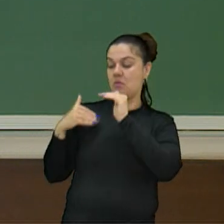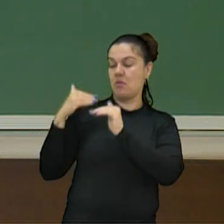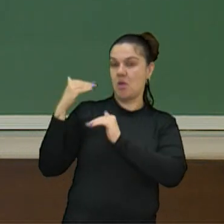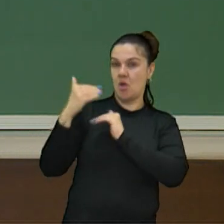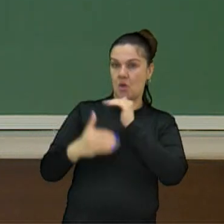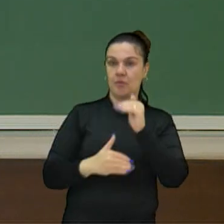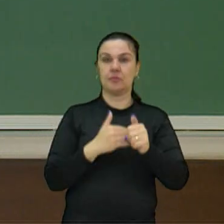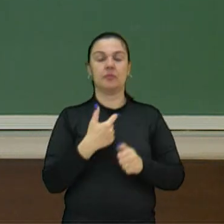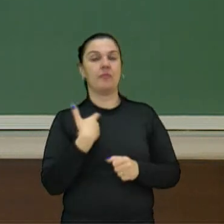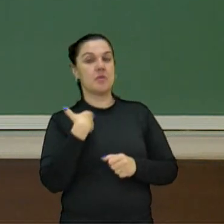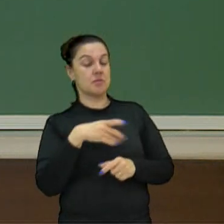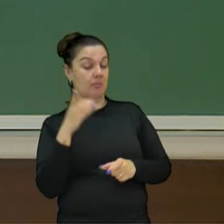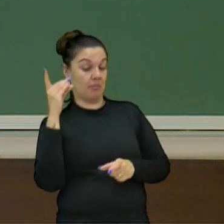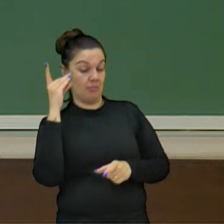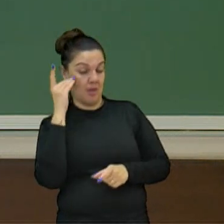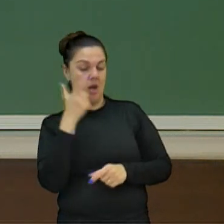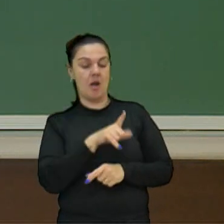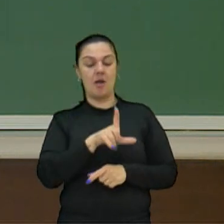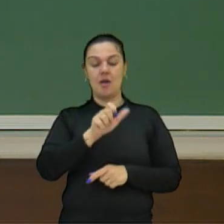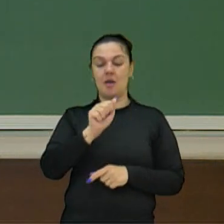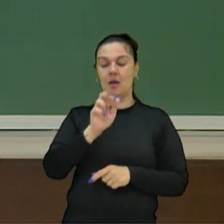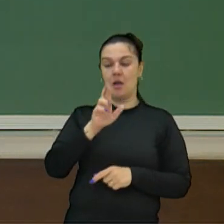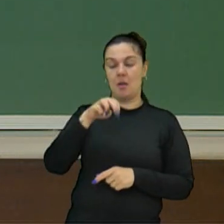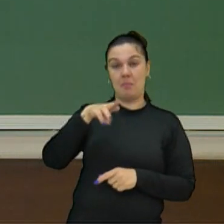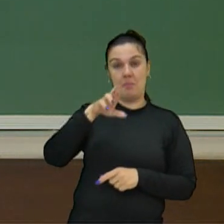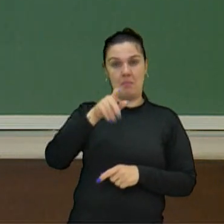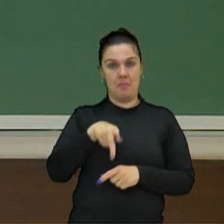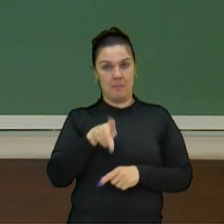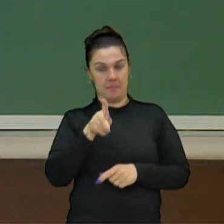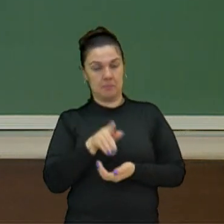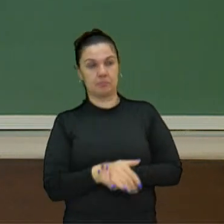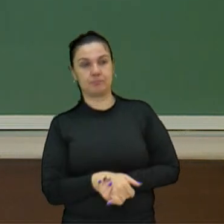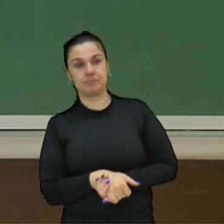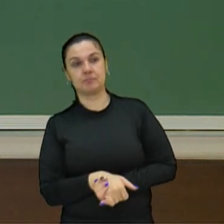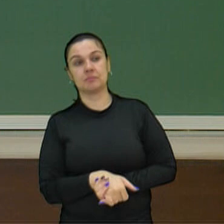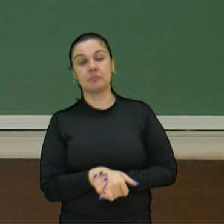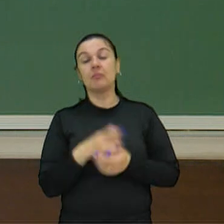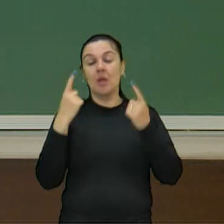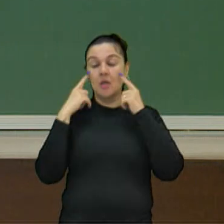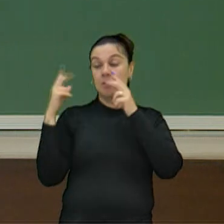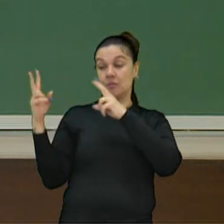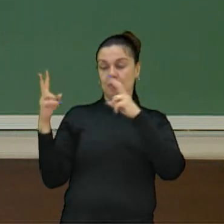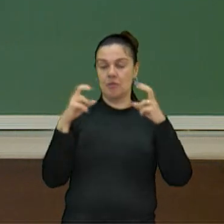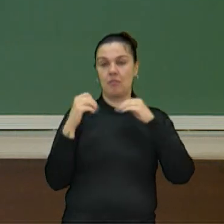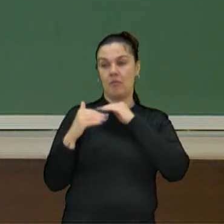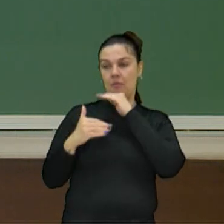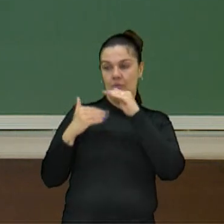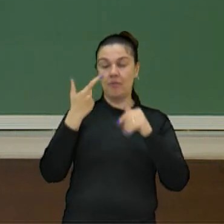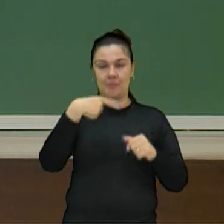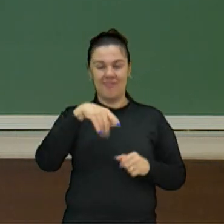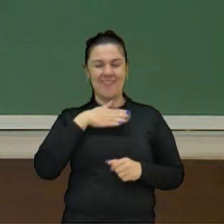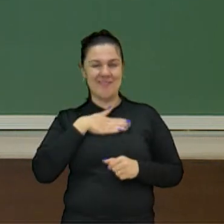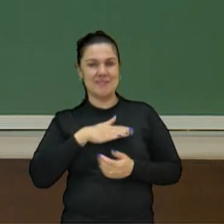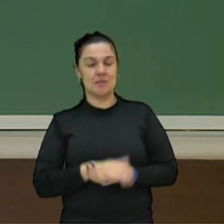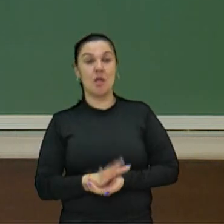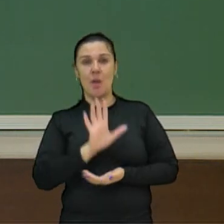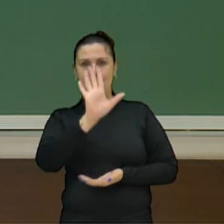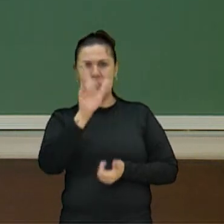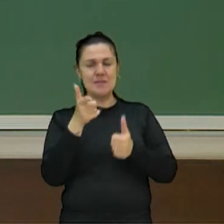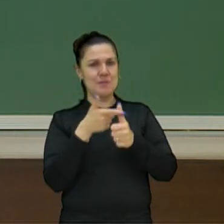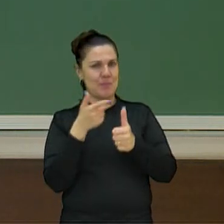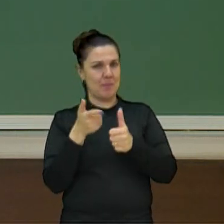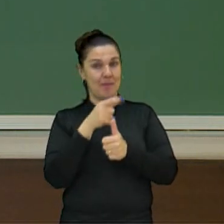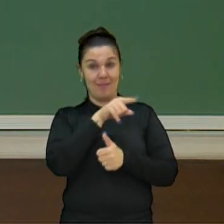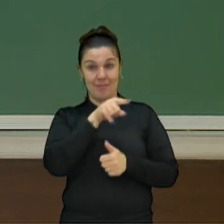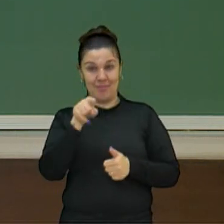estudar Darwin, vai estudar Lamarck, então também bem bacana falar sobre essas teorias da evolução, vocês vão gostar. Mas antes, gente,